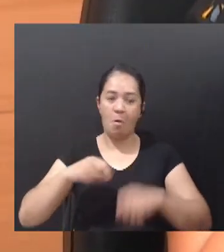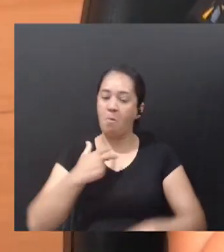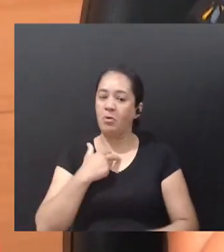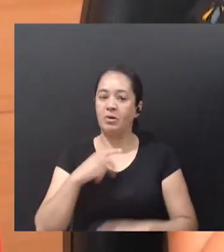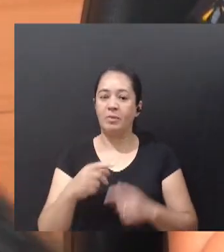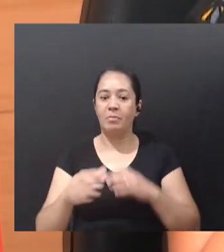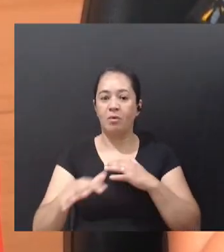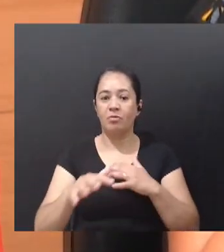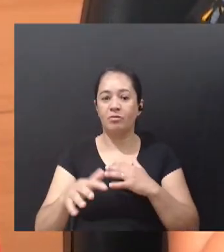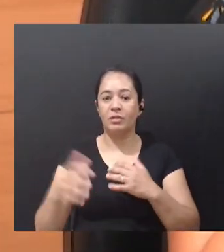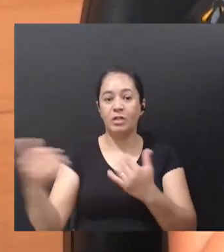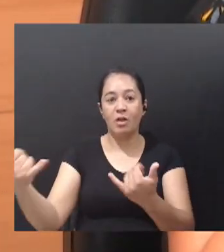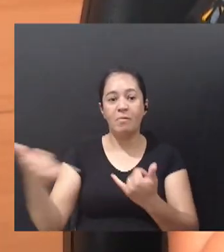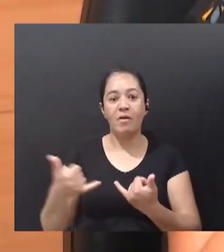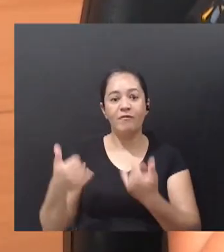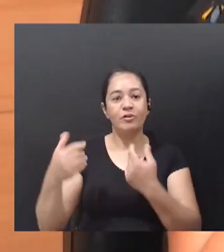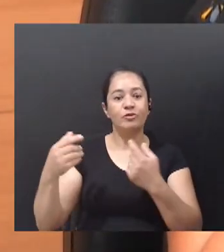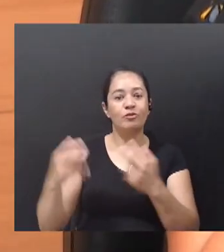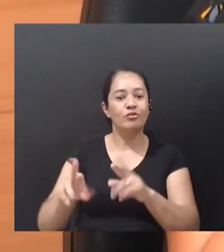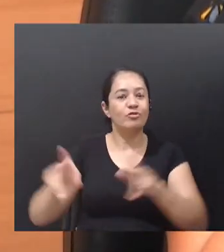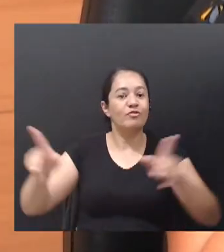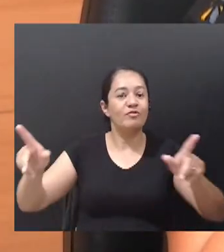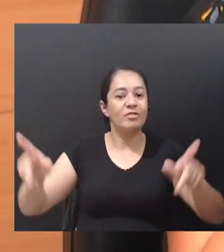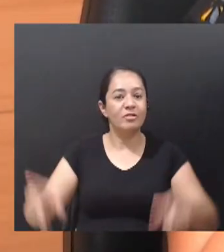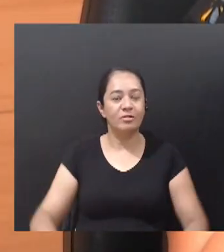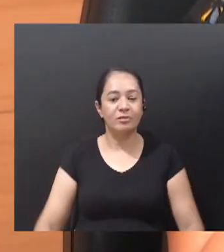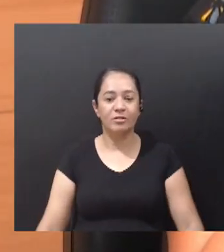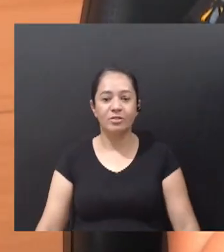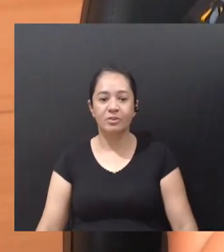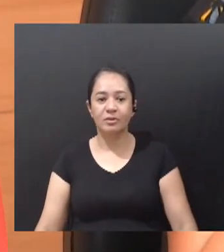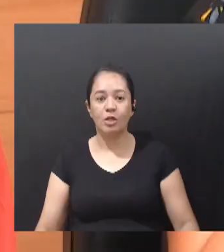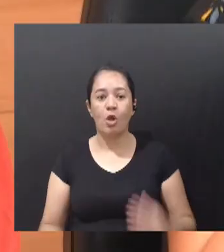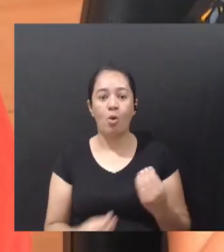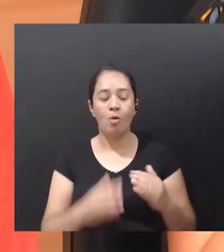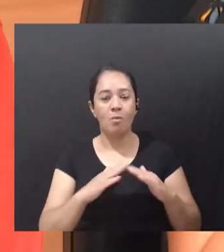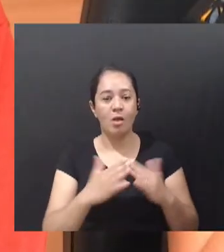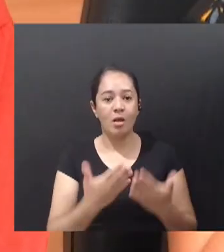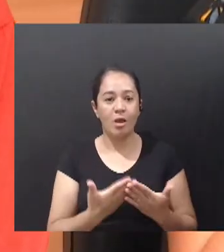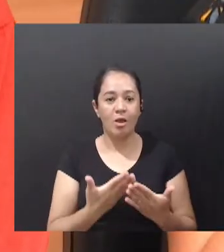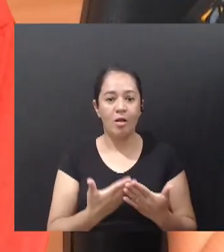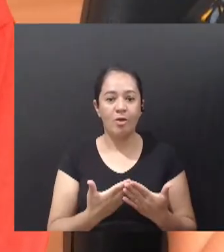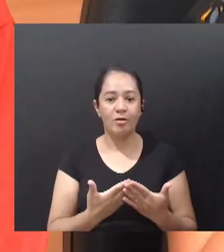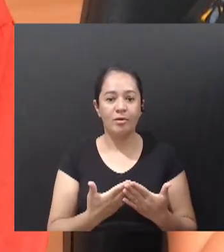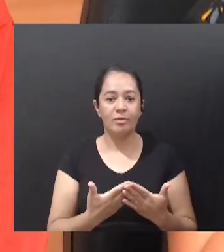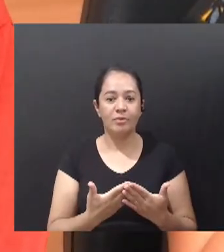o contrário. Enquanto a escola me